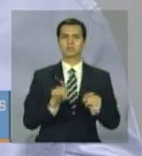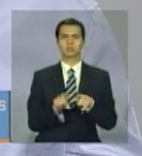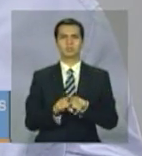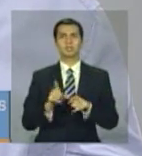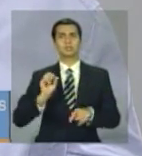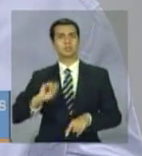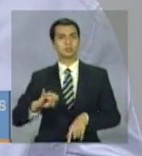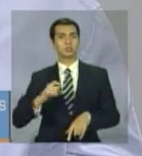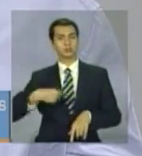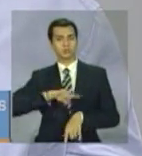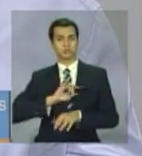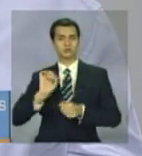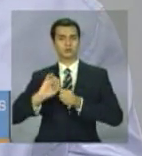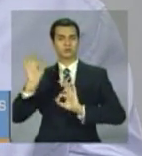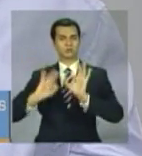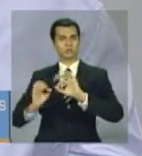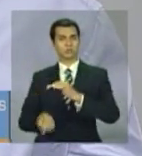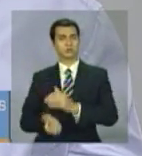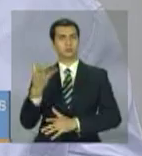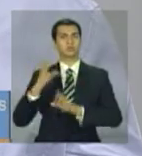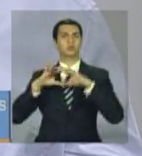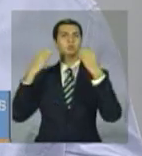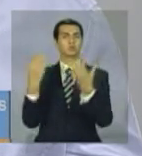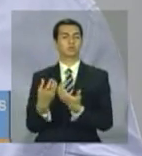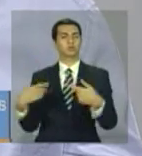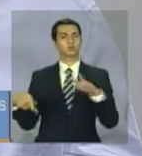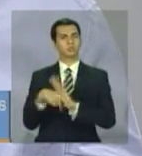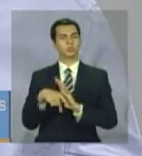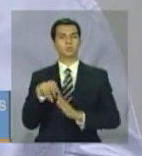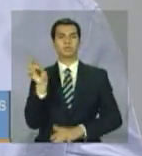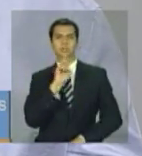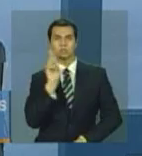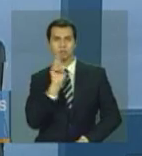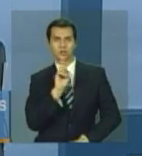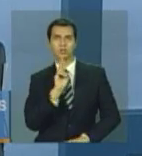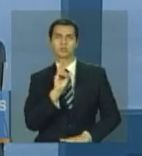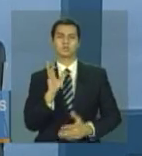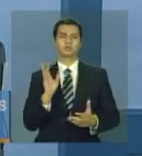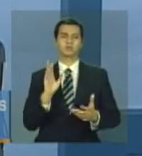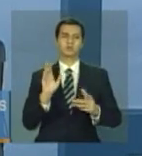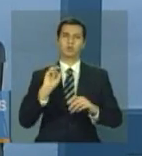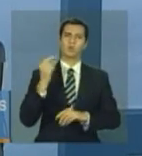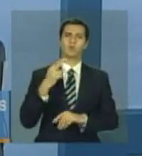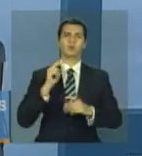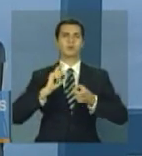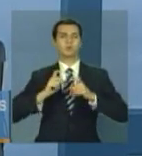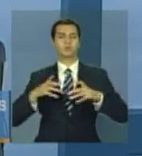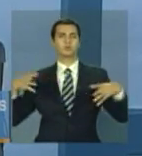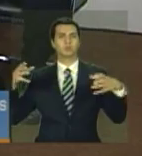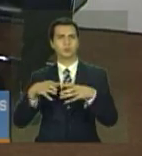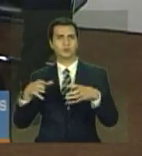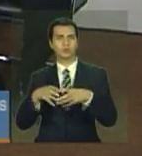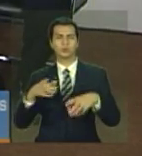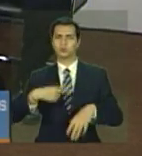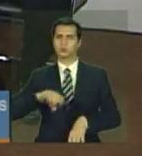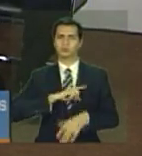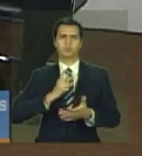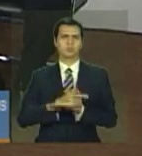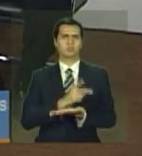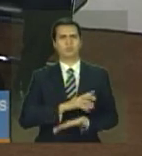por exemplo, de gestores para restaurante, né. Então, a rede SAM dá o suporte regional, onde nós estamos fazendo esses eventos,